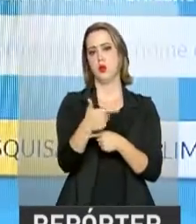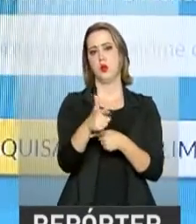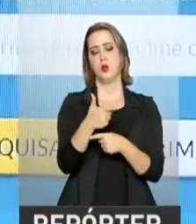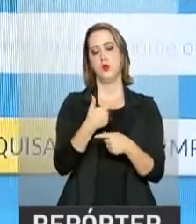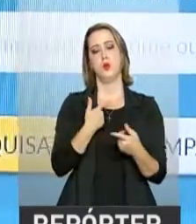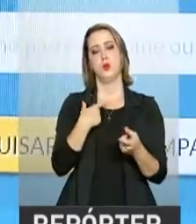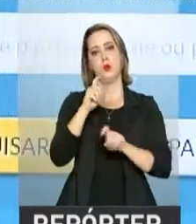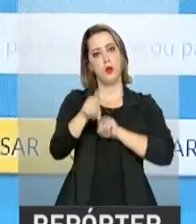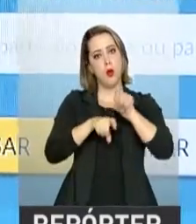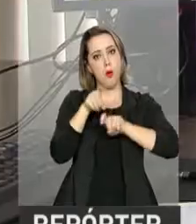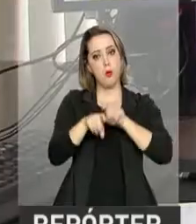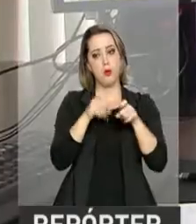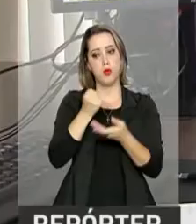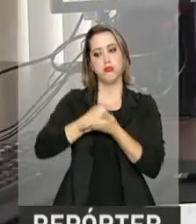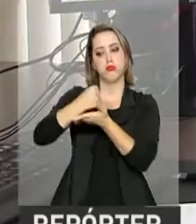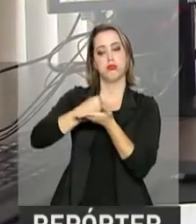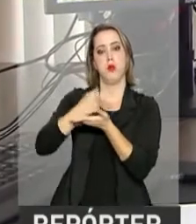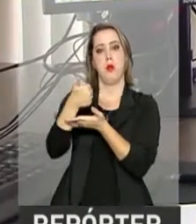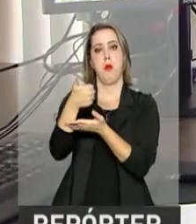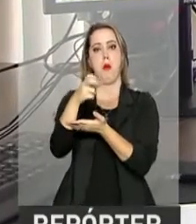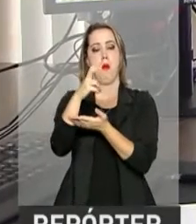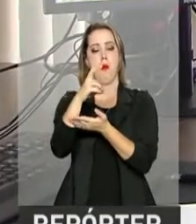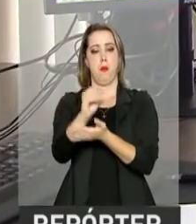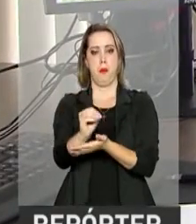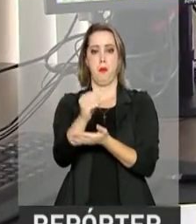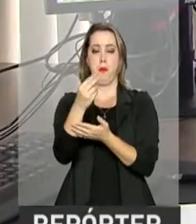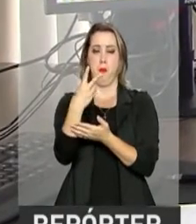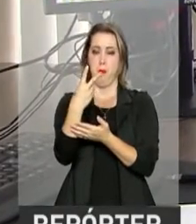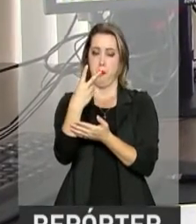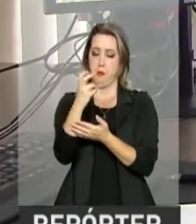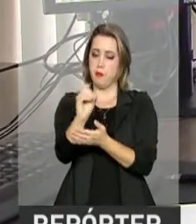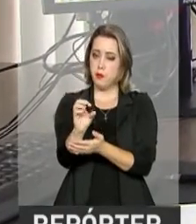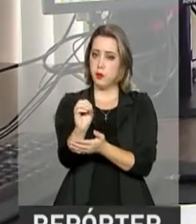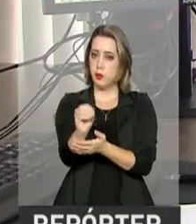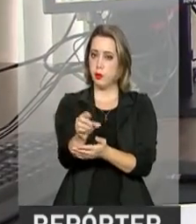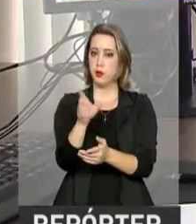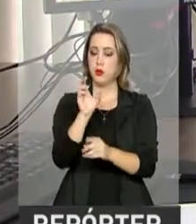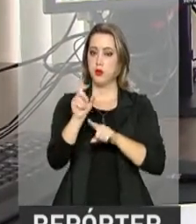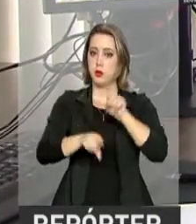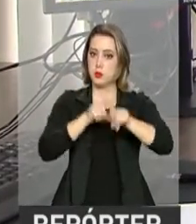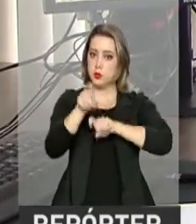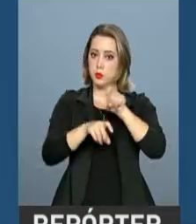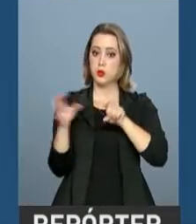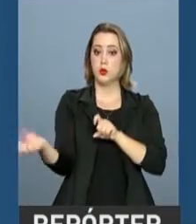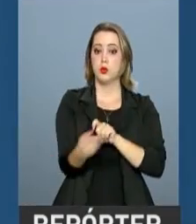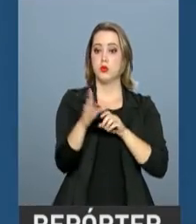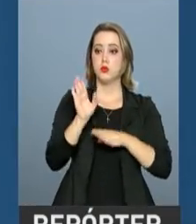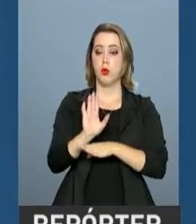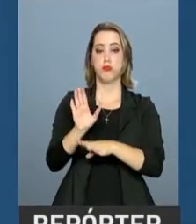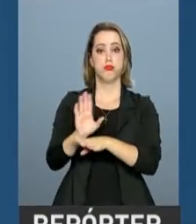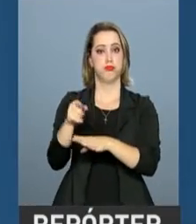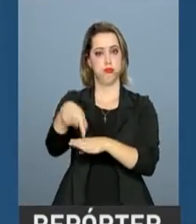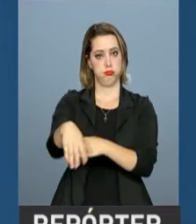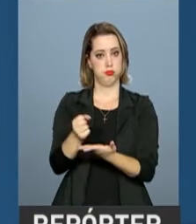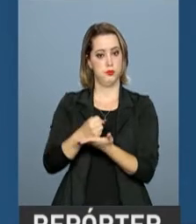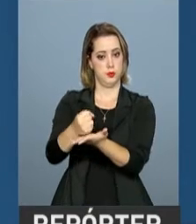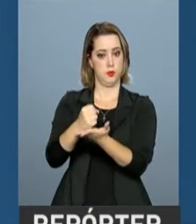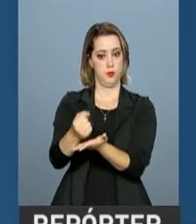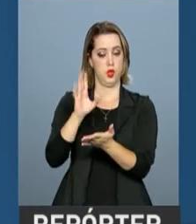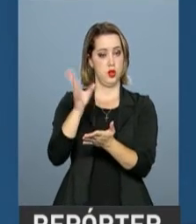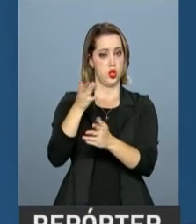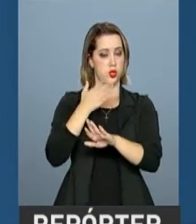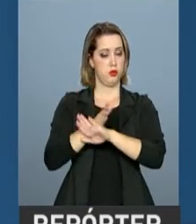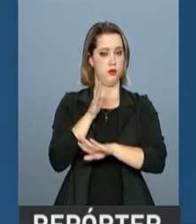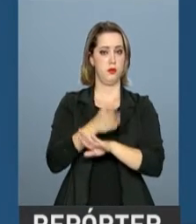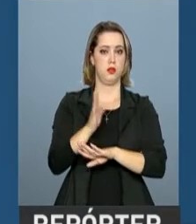1.028 equipamentos comprados pelo departamento penitenciário nacional os gestores estaduais já passaram por um